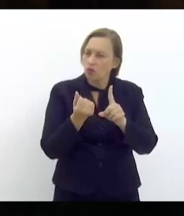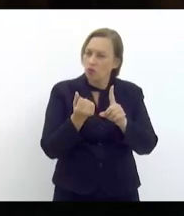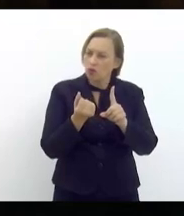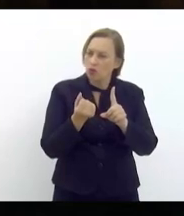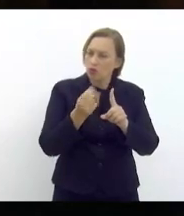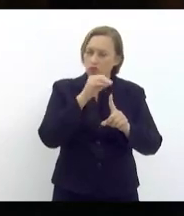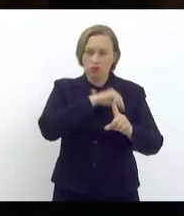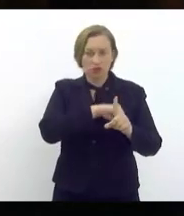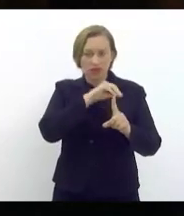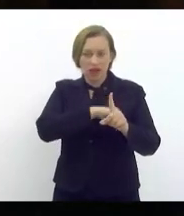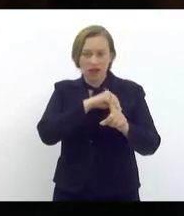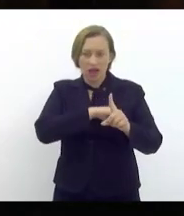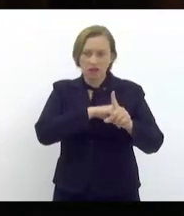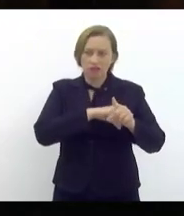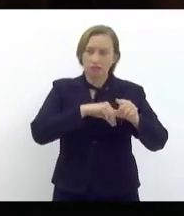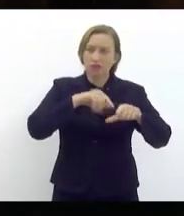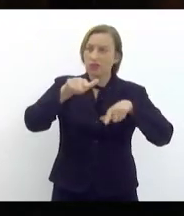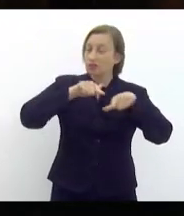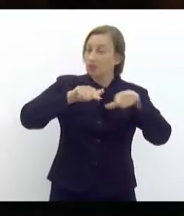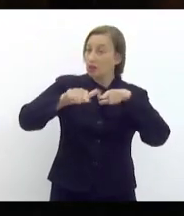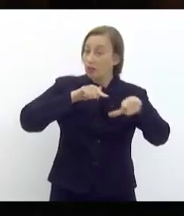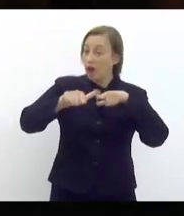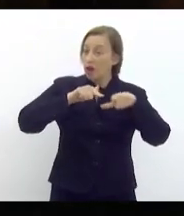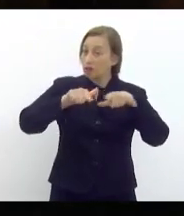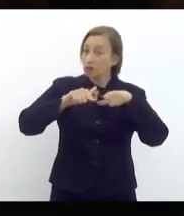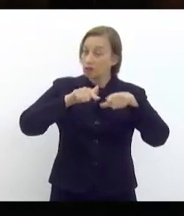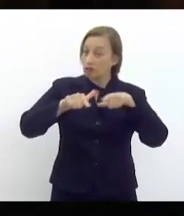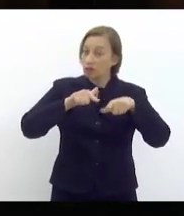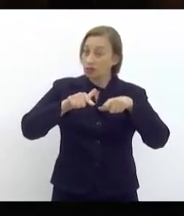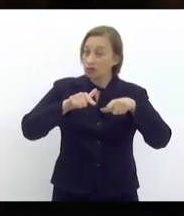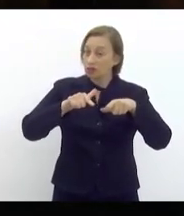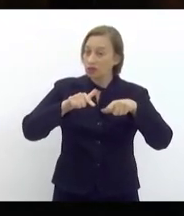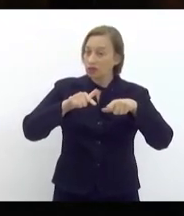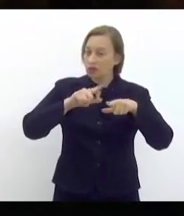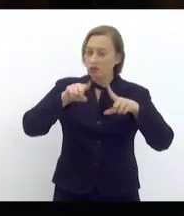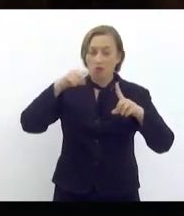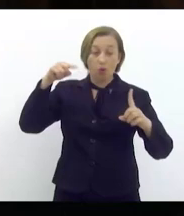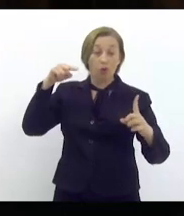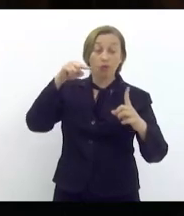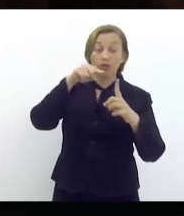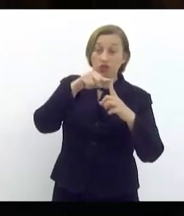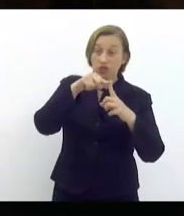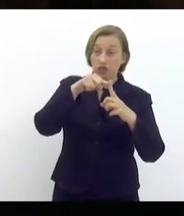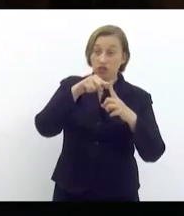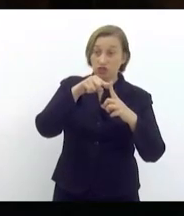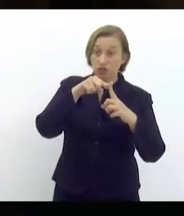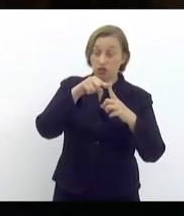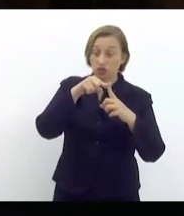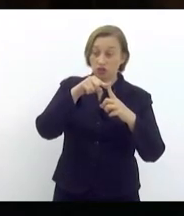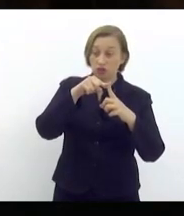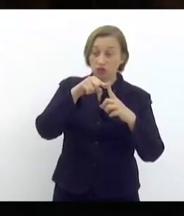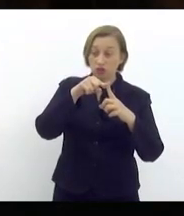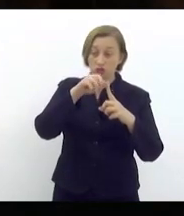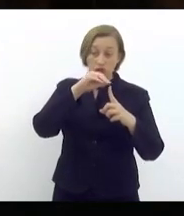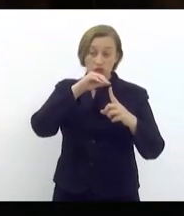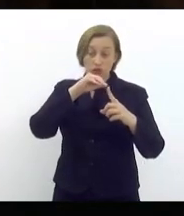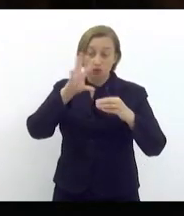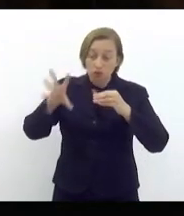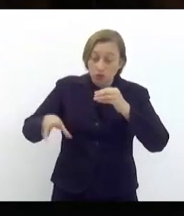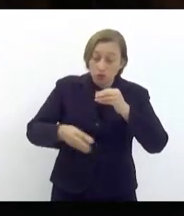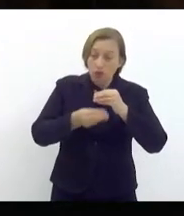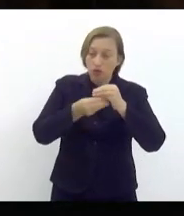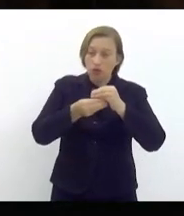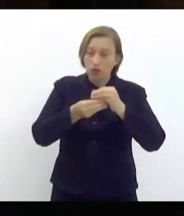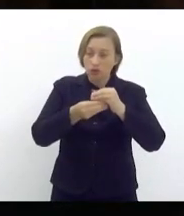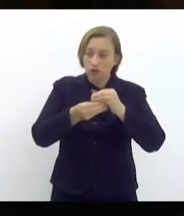através de uma meta de aumento real do piso salarial de todo o